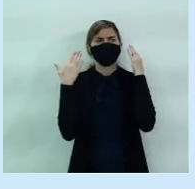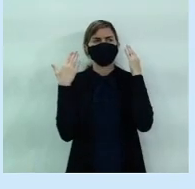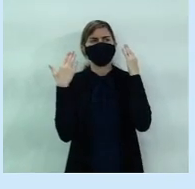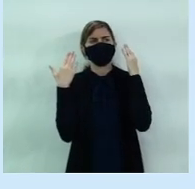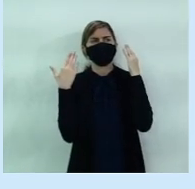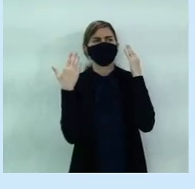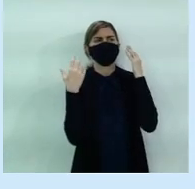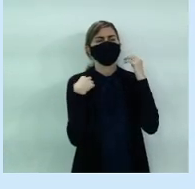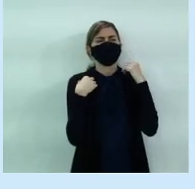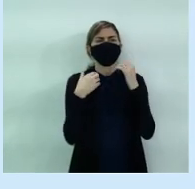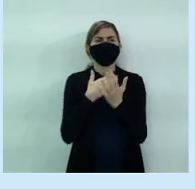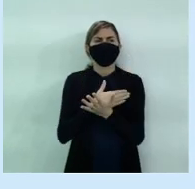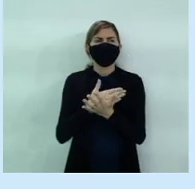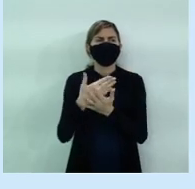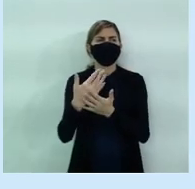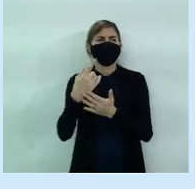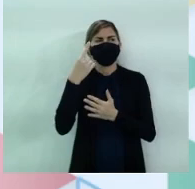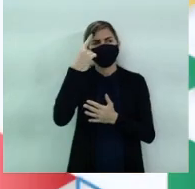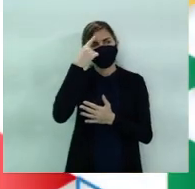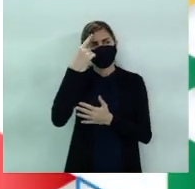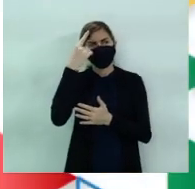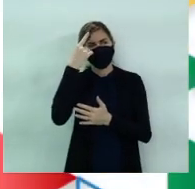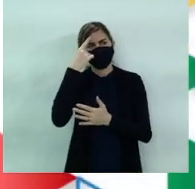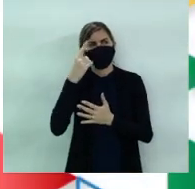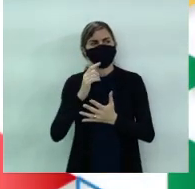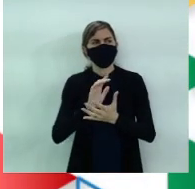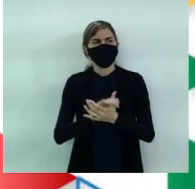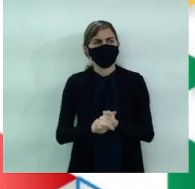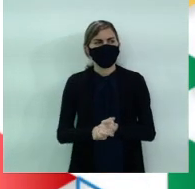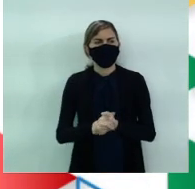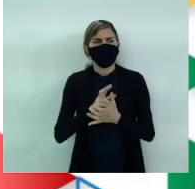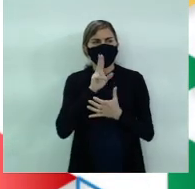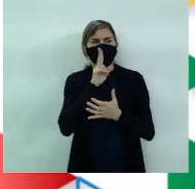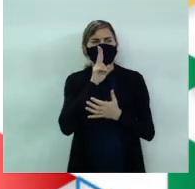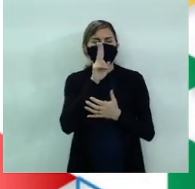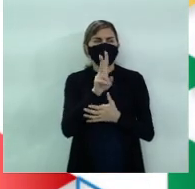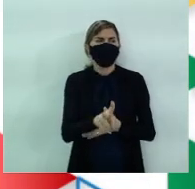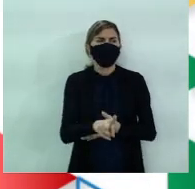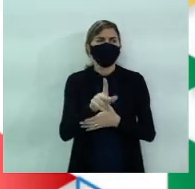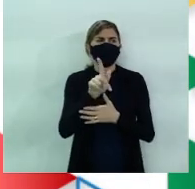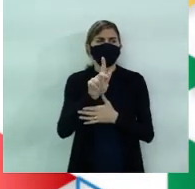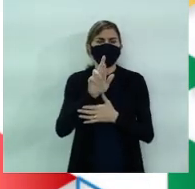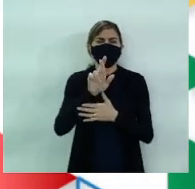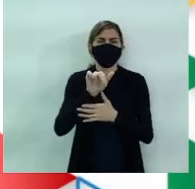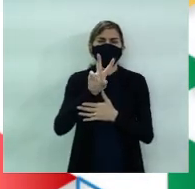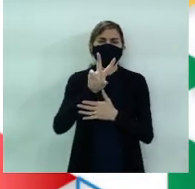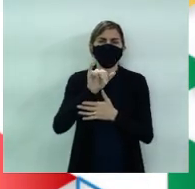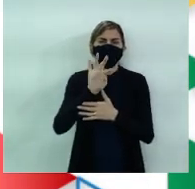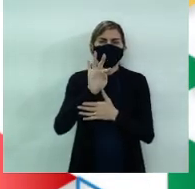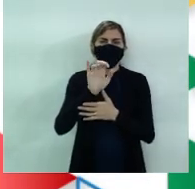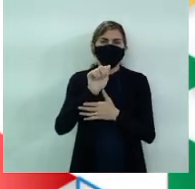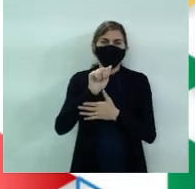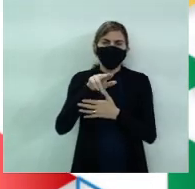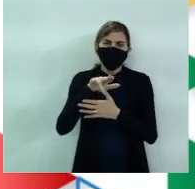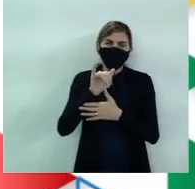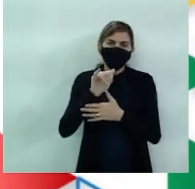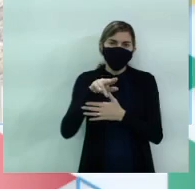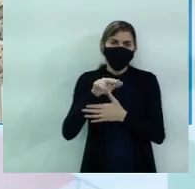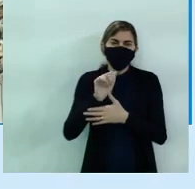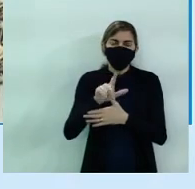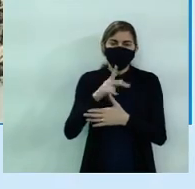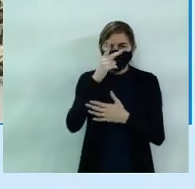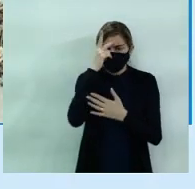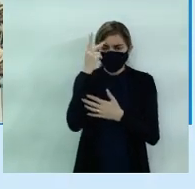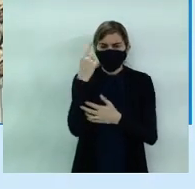quando se começou a pensar essa questão da força gravitacional, né? Ou seja, a pessoa